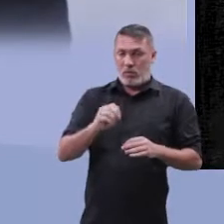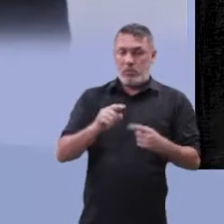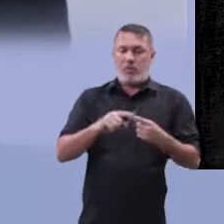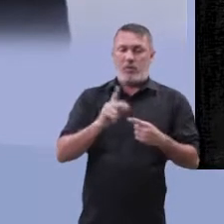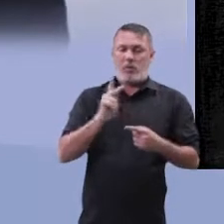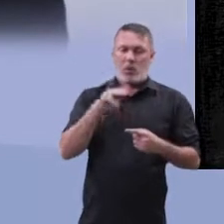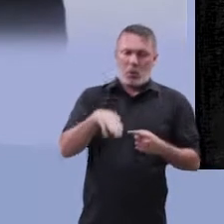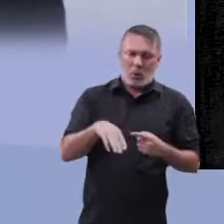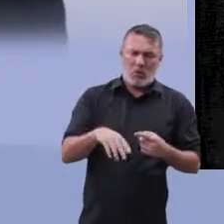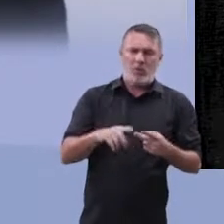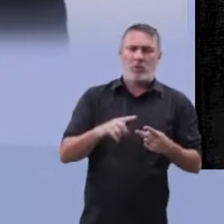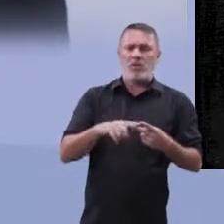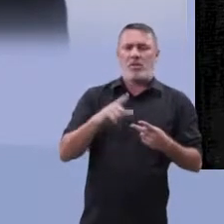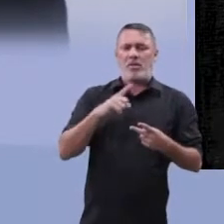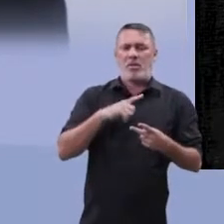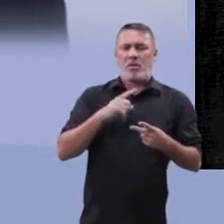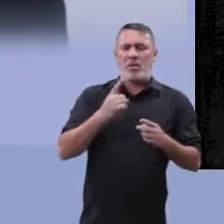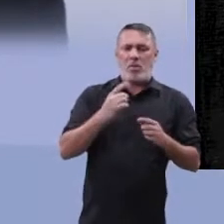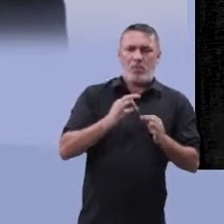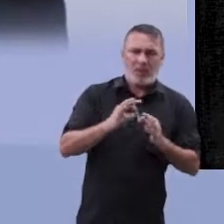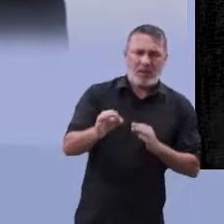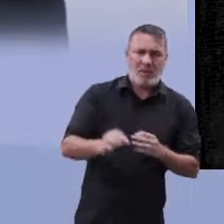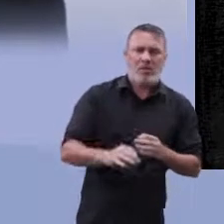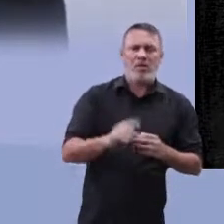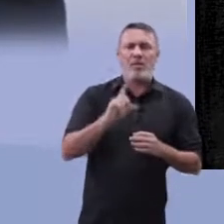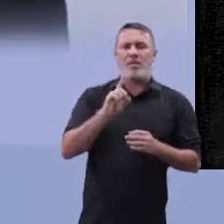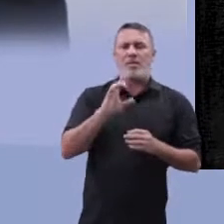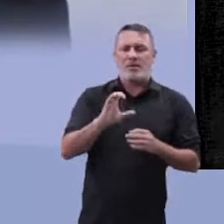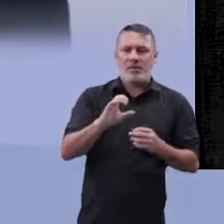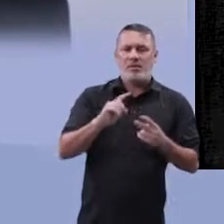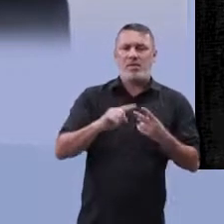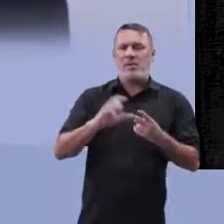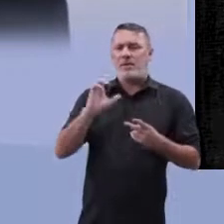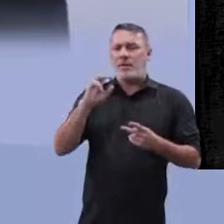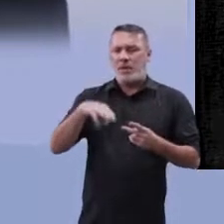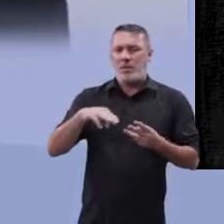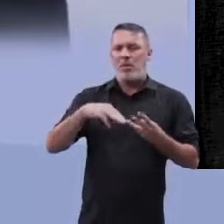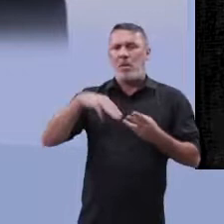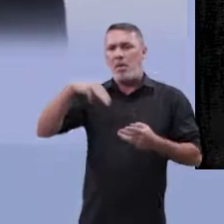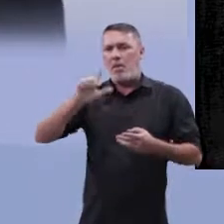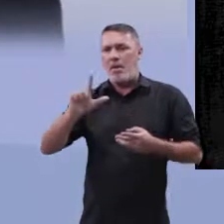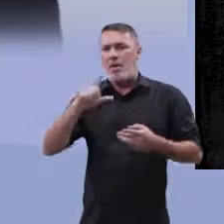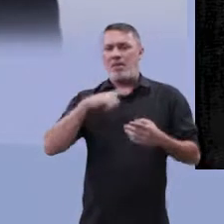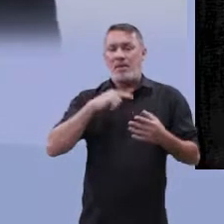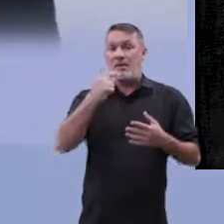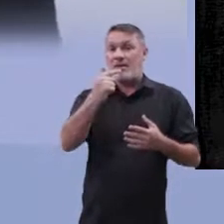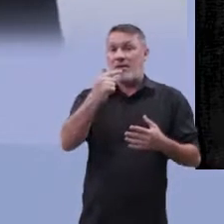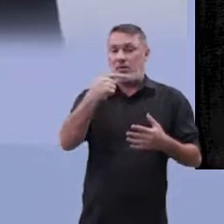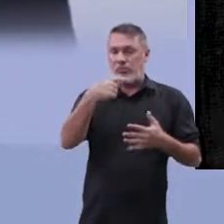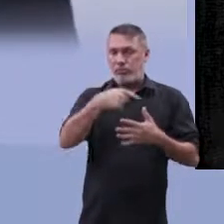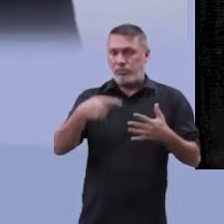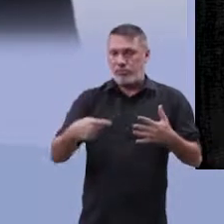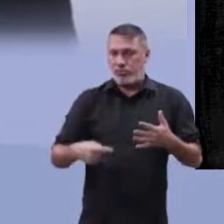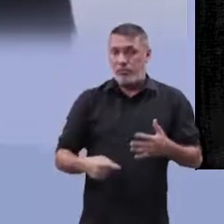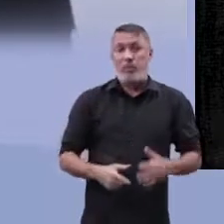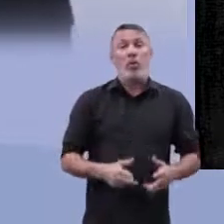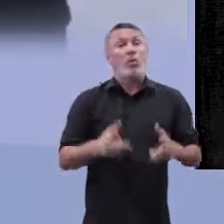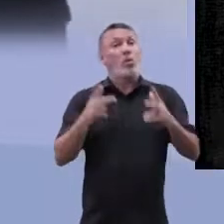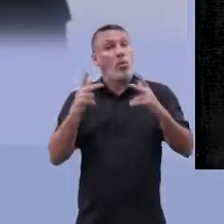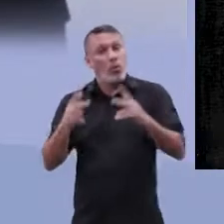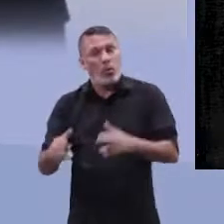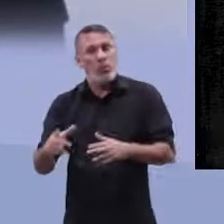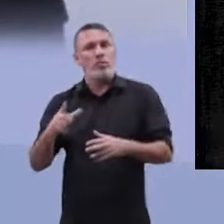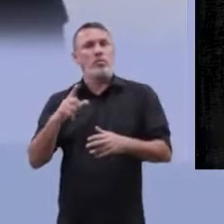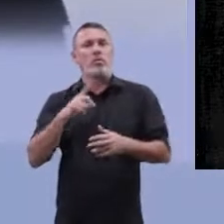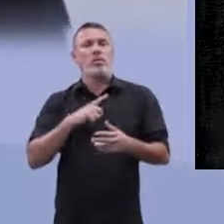né? Quilômetro, hectômetro, decâmetro, metro, decímetro, centímetro e milímetro, 7 irmãos. É